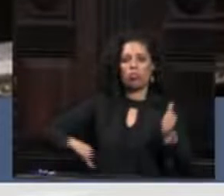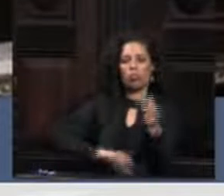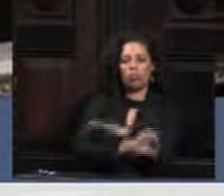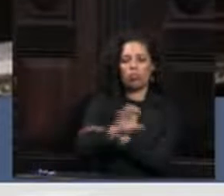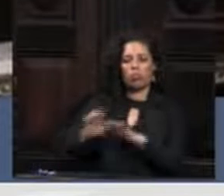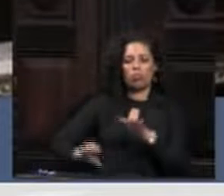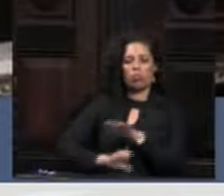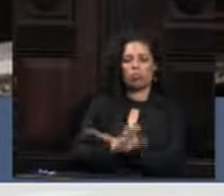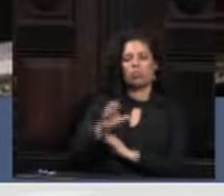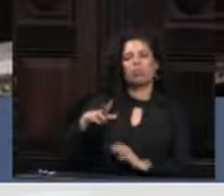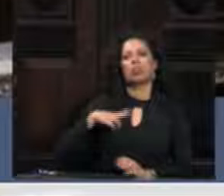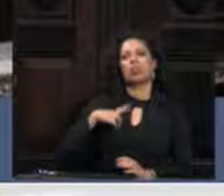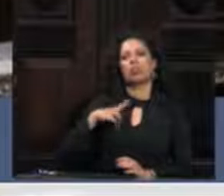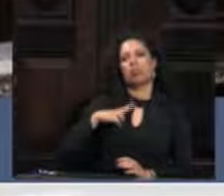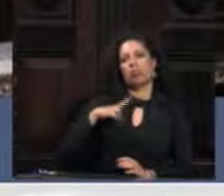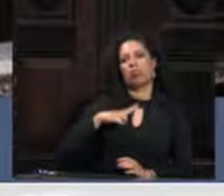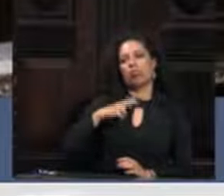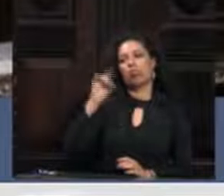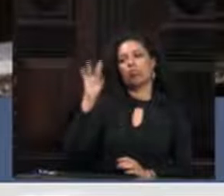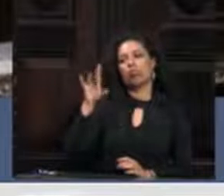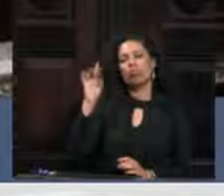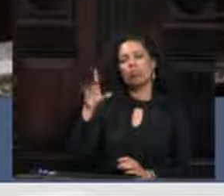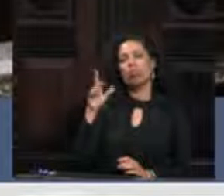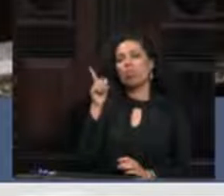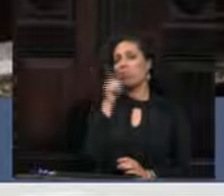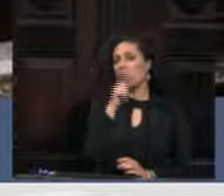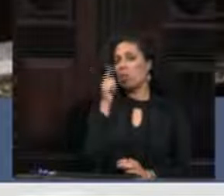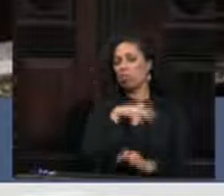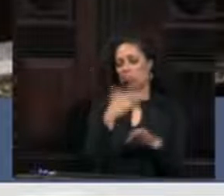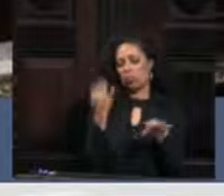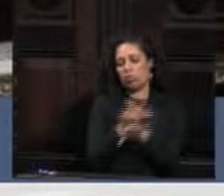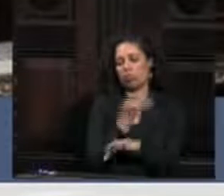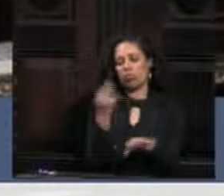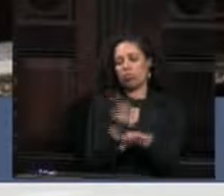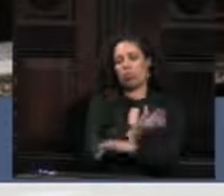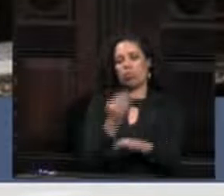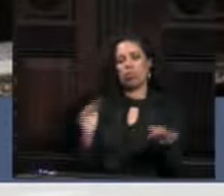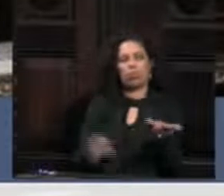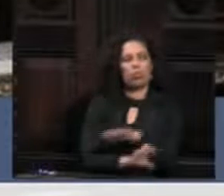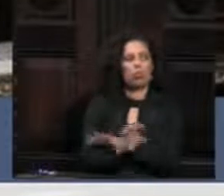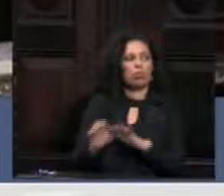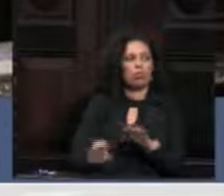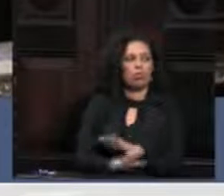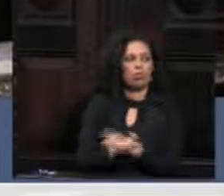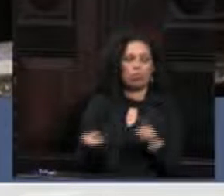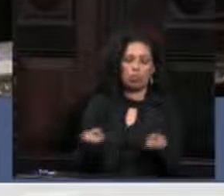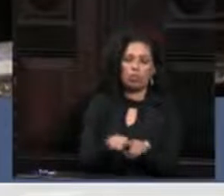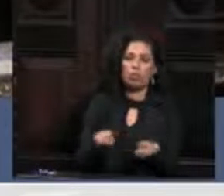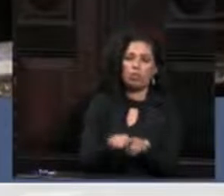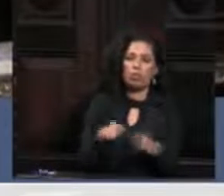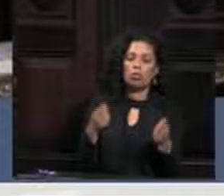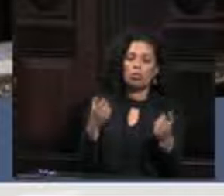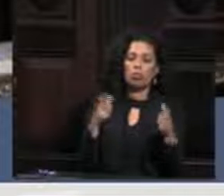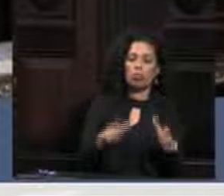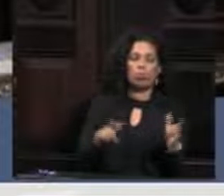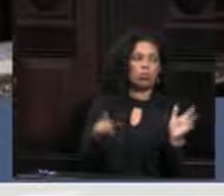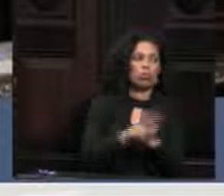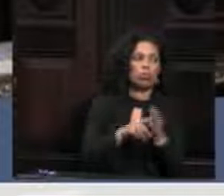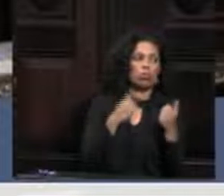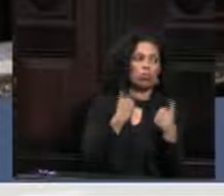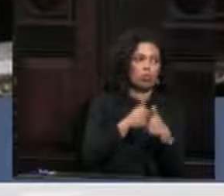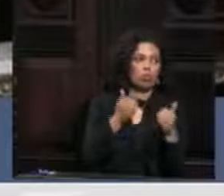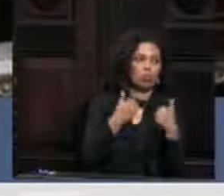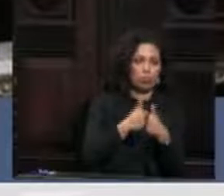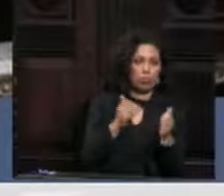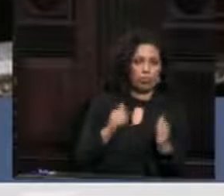somente restando a SEDAI, os terminais rodoviários, no plano federal,